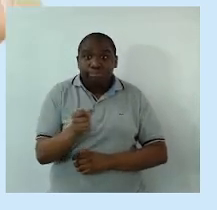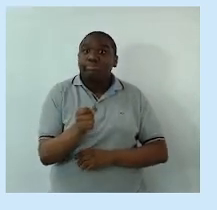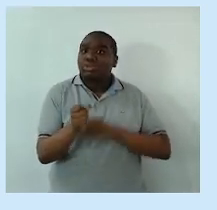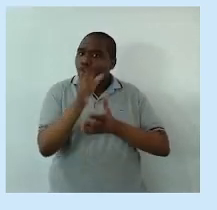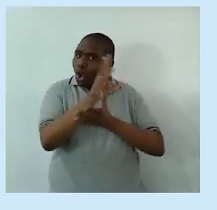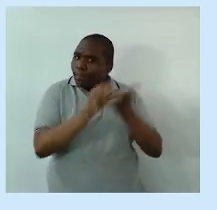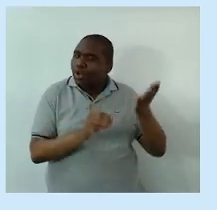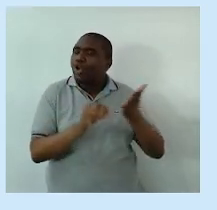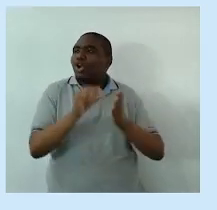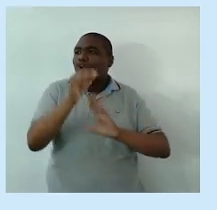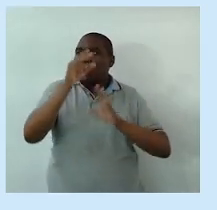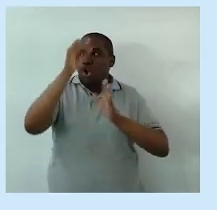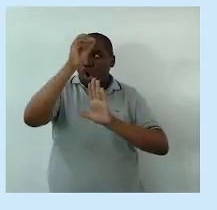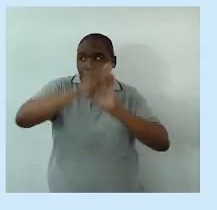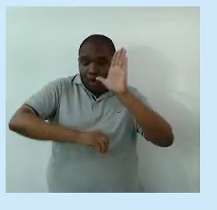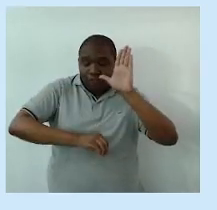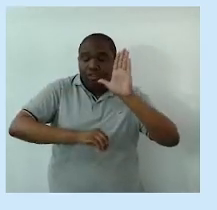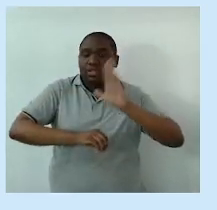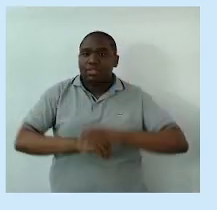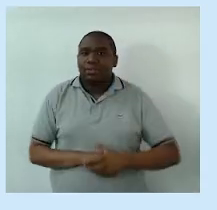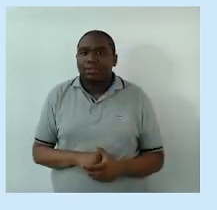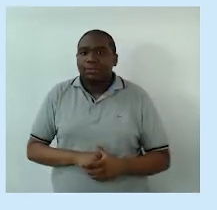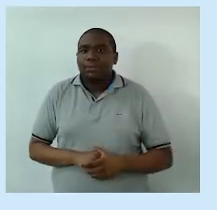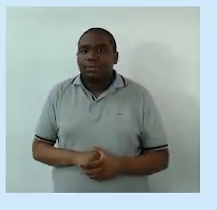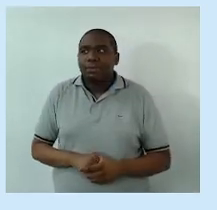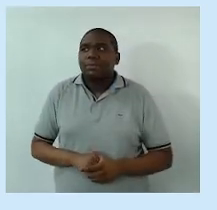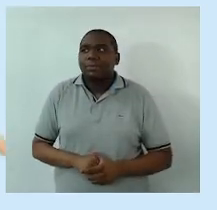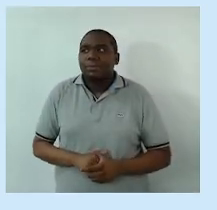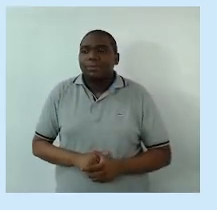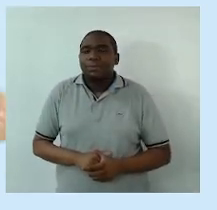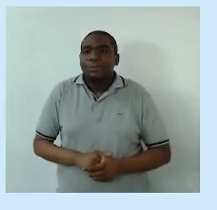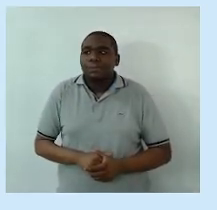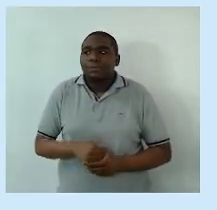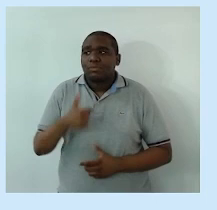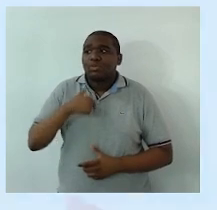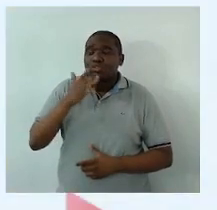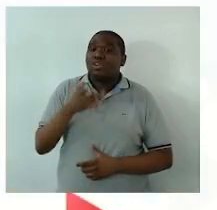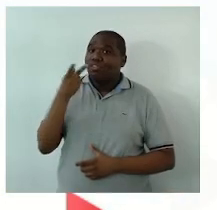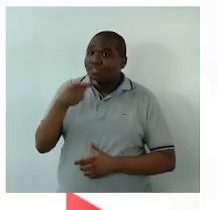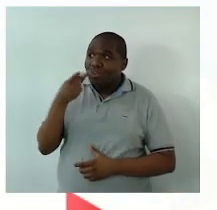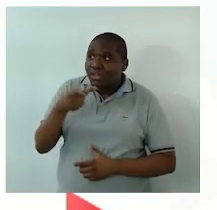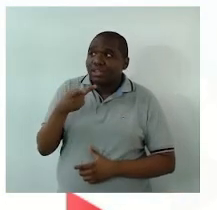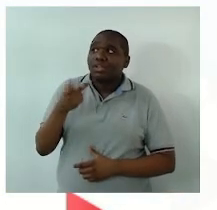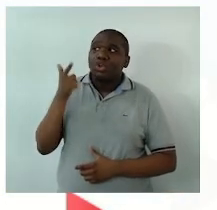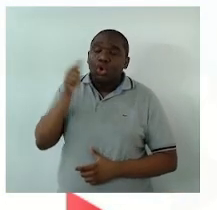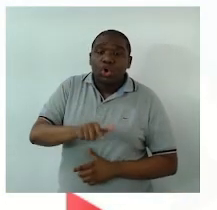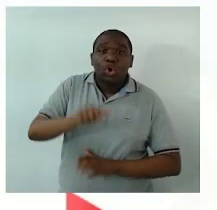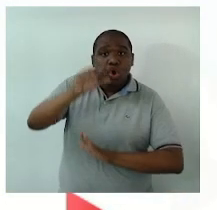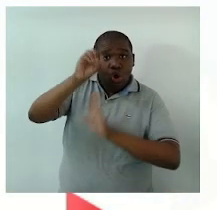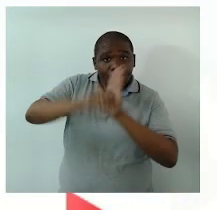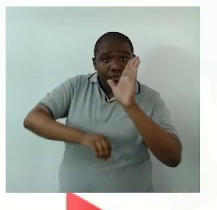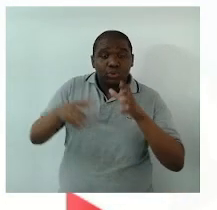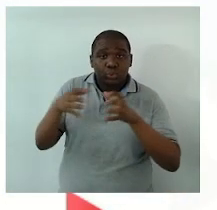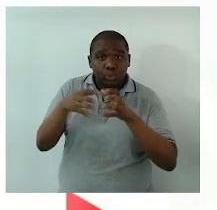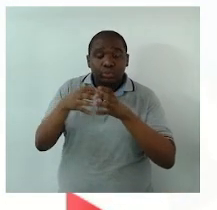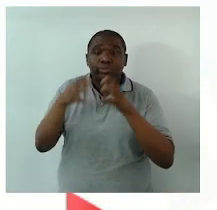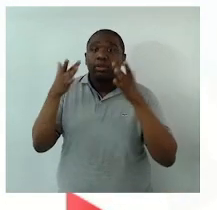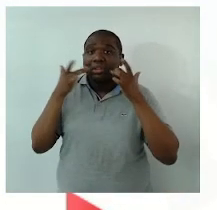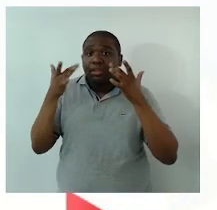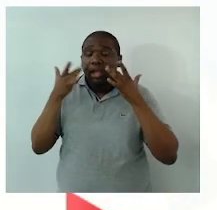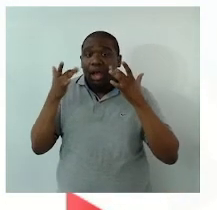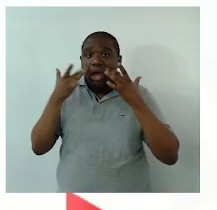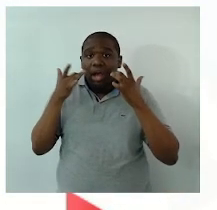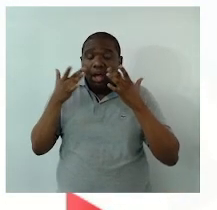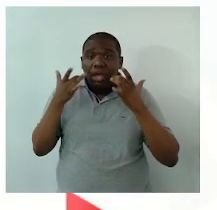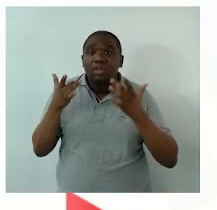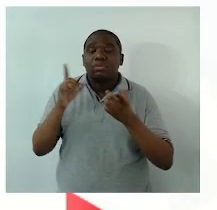aí também a produzir as suas obras. Aí, como eu falei, ele passou a ser copista oficial da Companhia de Teatro, onde representava